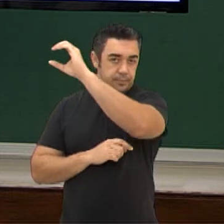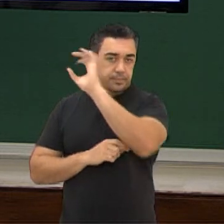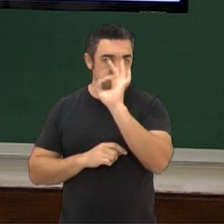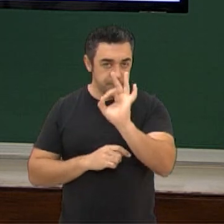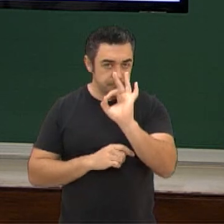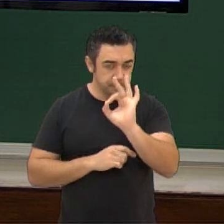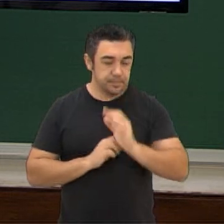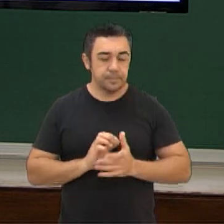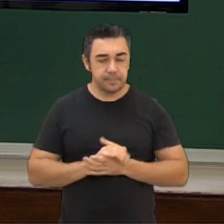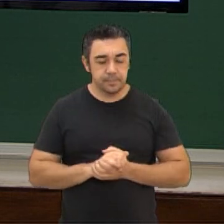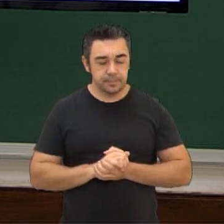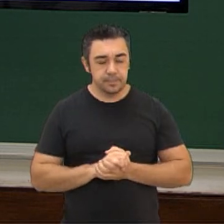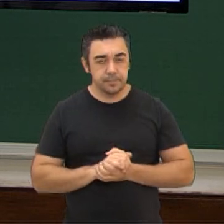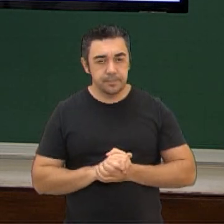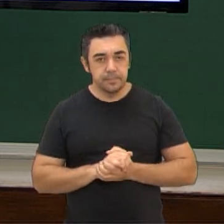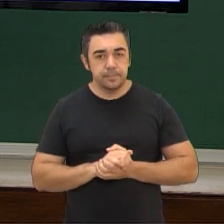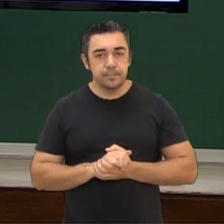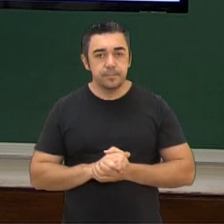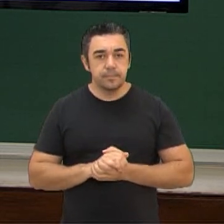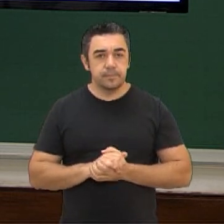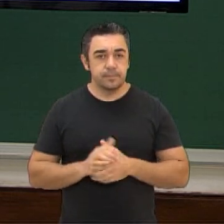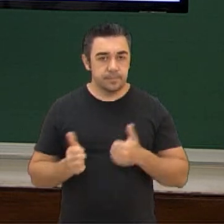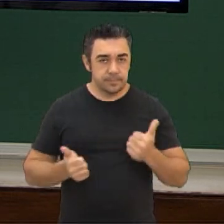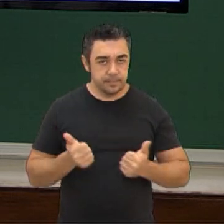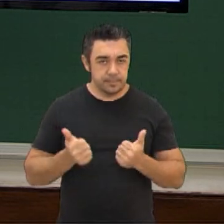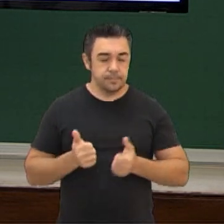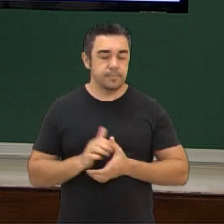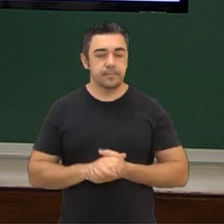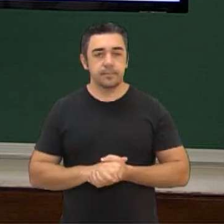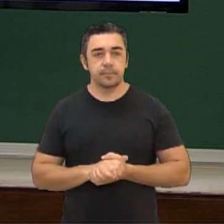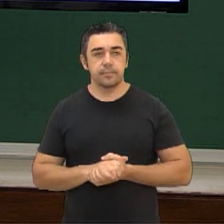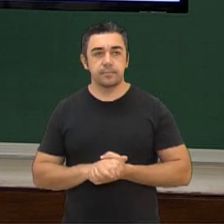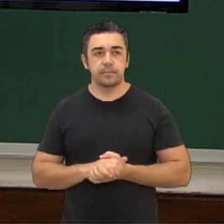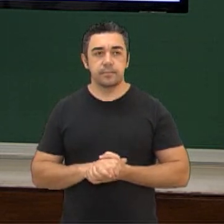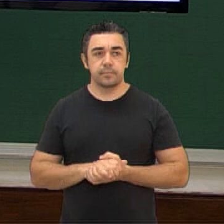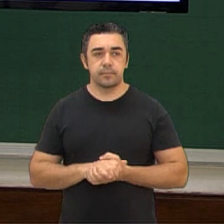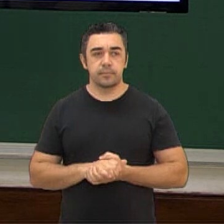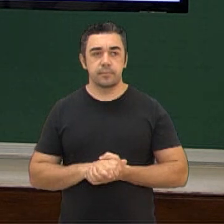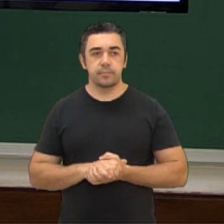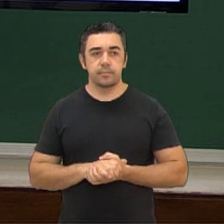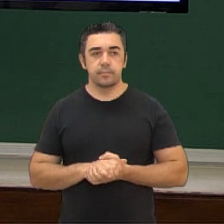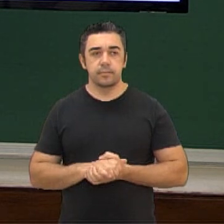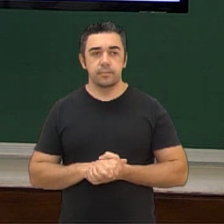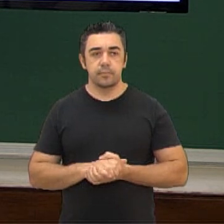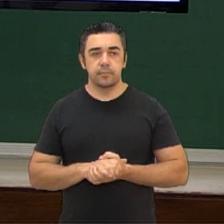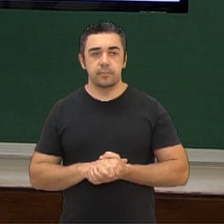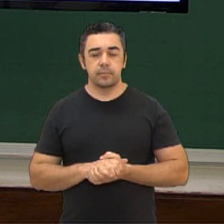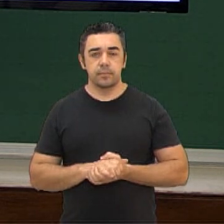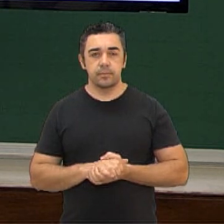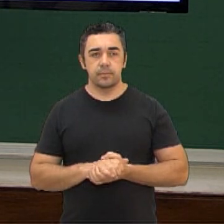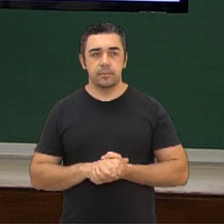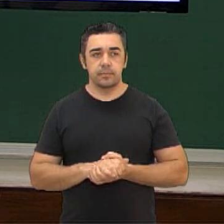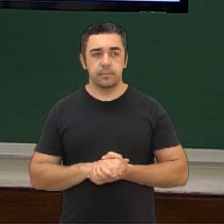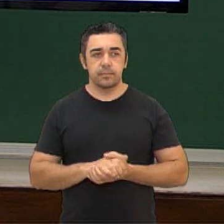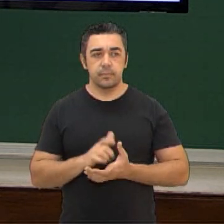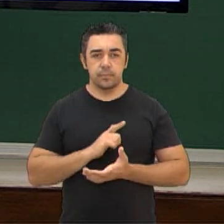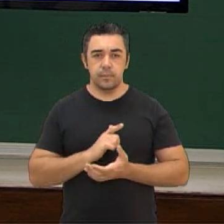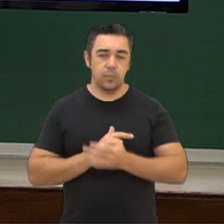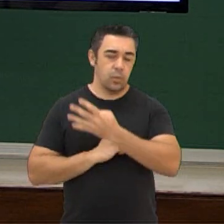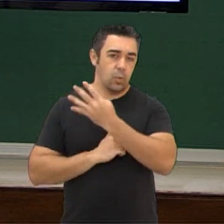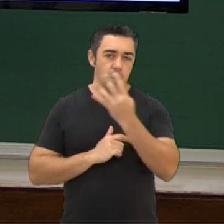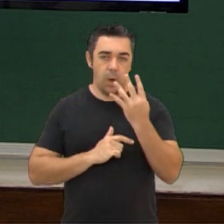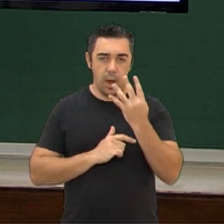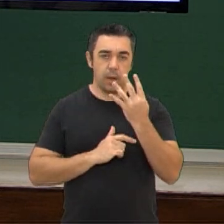de carbono, ok? Beleza? Certo, pessoal? Então, olha só. No carbono 4, eu